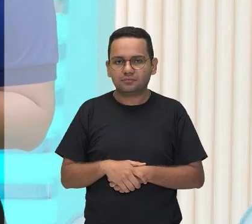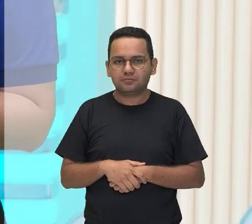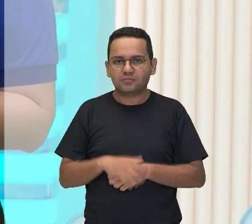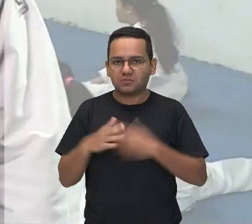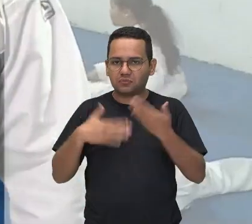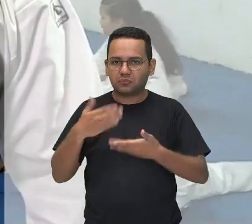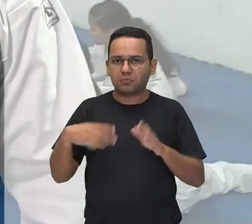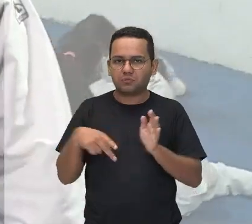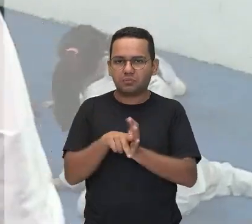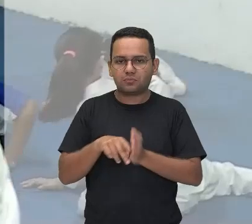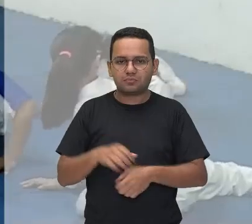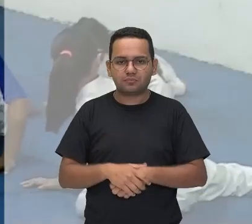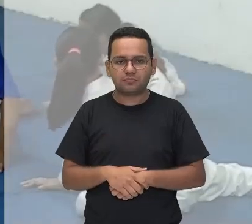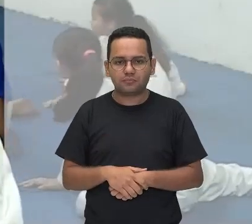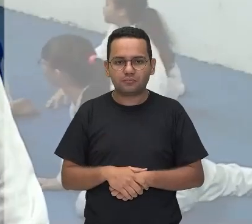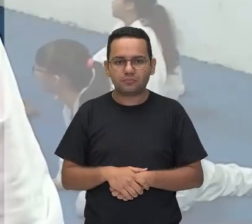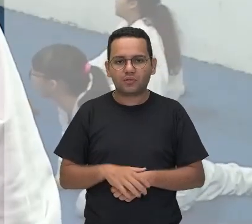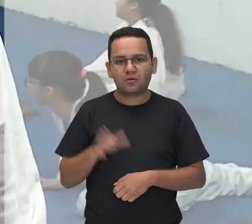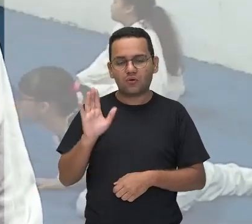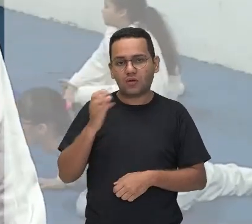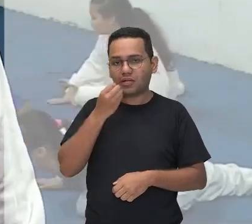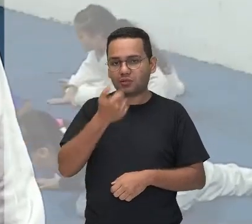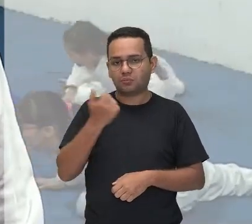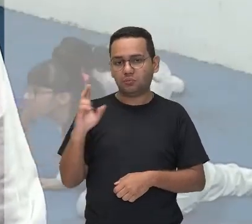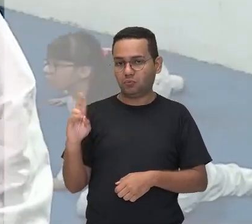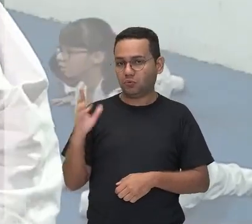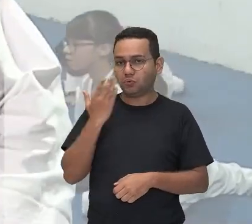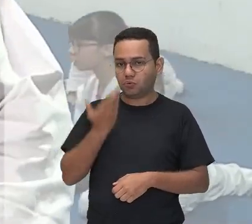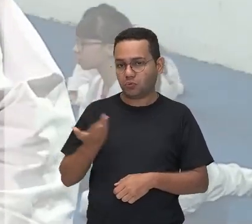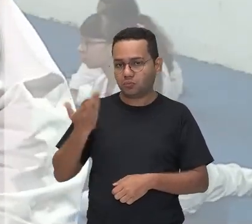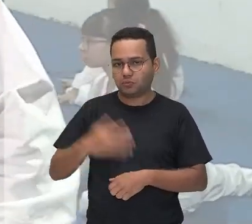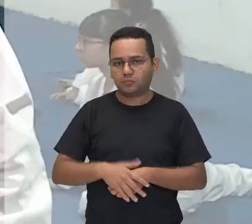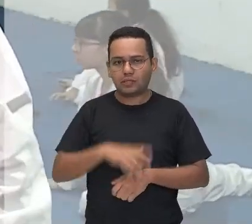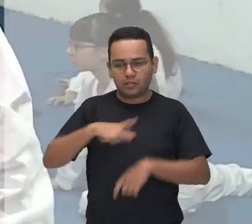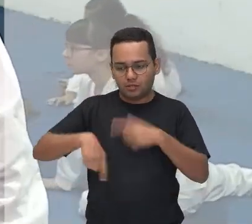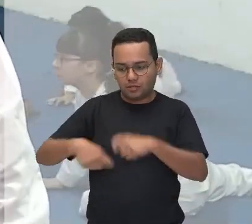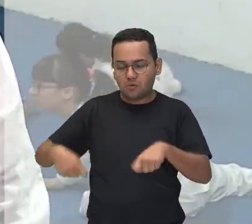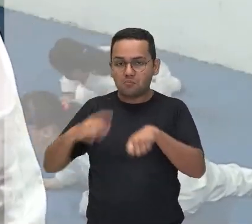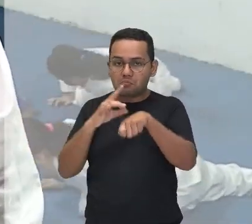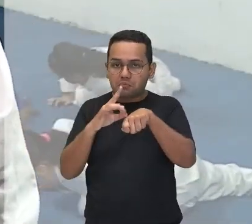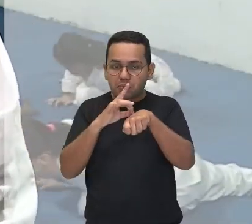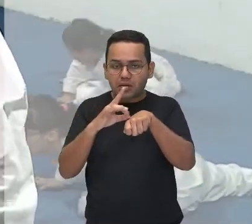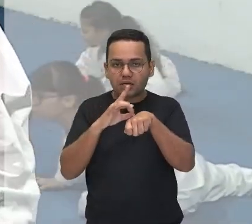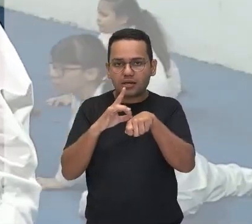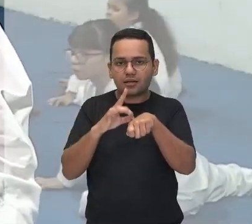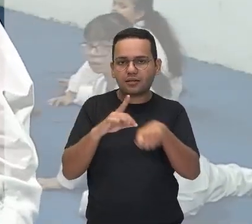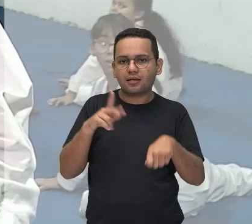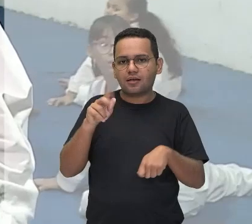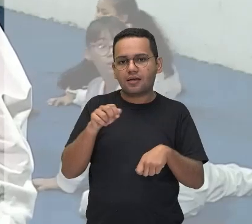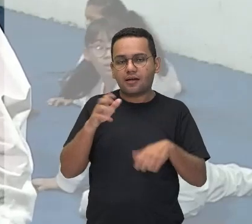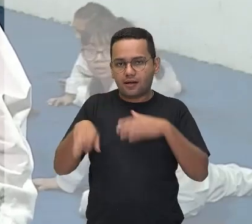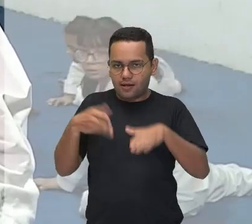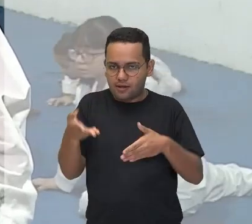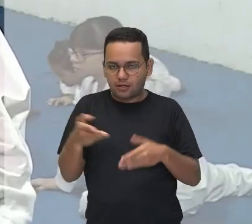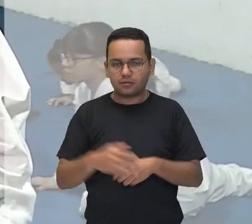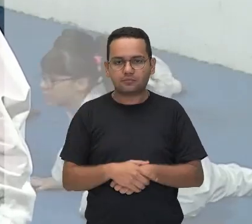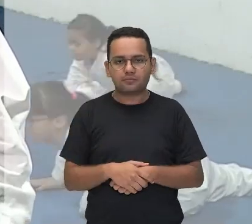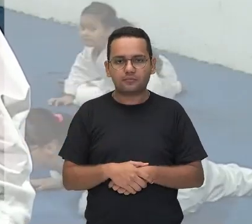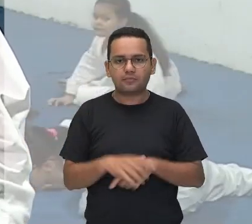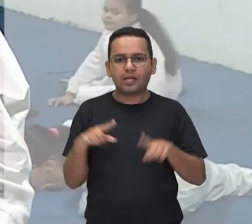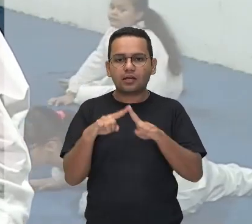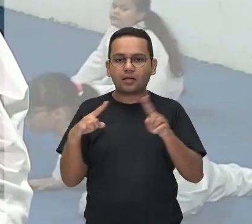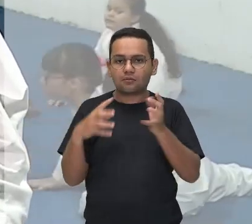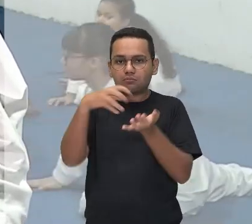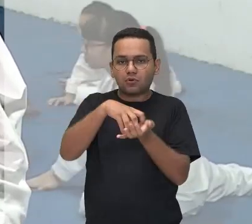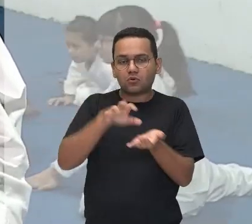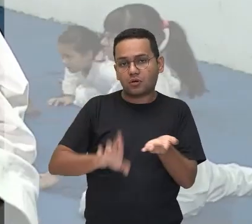lá. Olá, me chamo Washington Melo, sou faixa preta de Karatê 7º Dan. Atualmente sou presidente da Federação